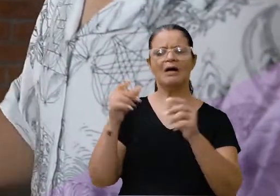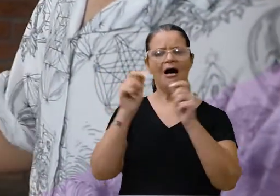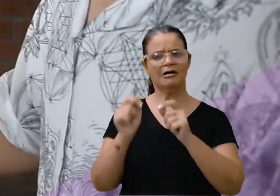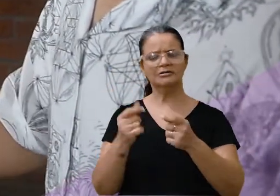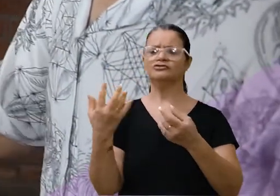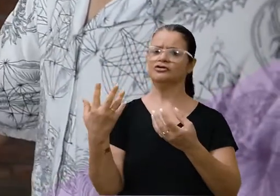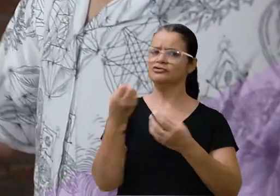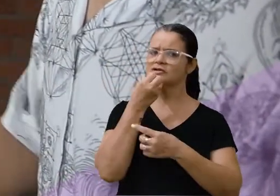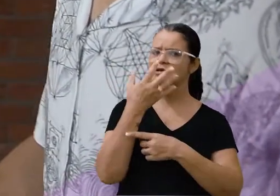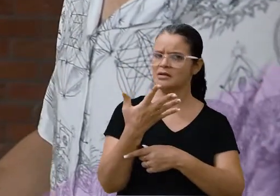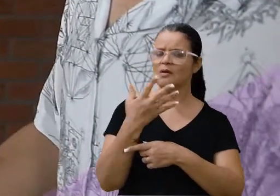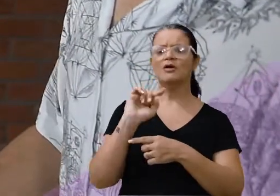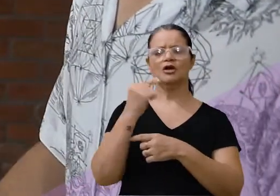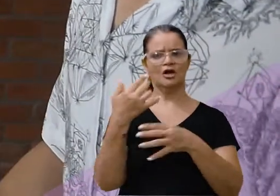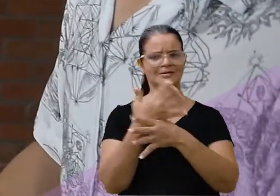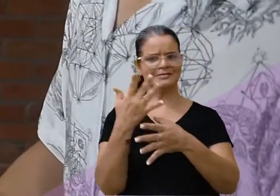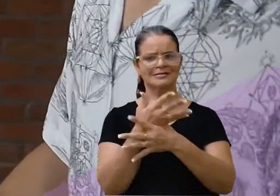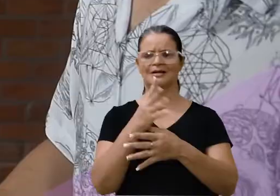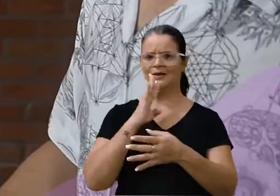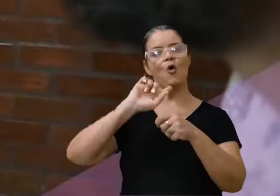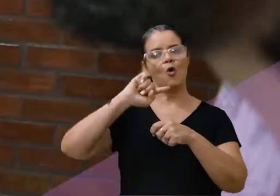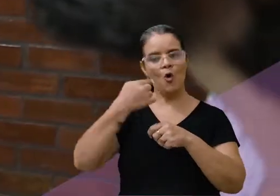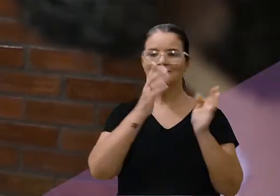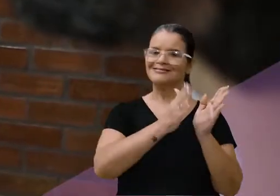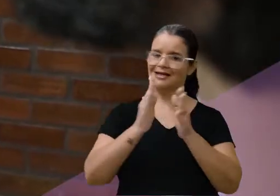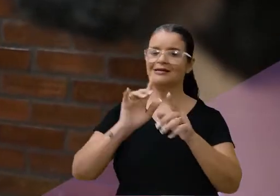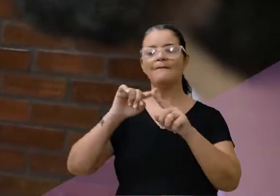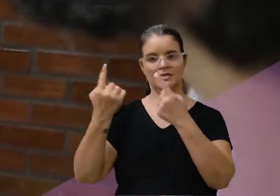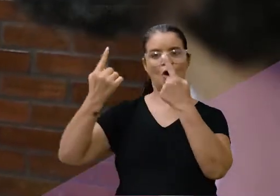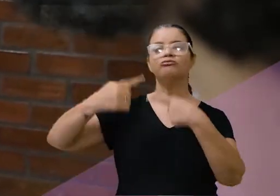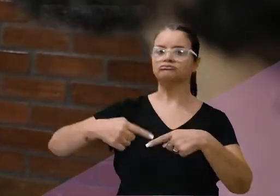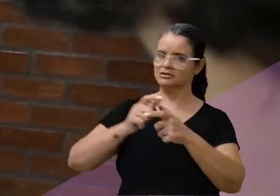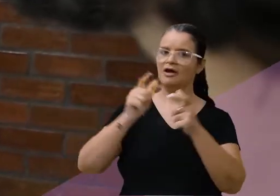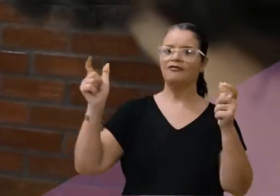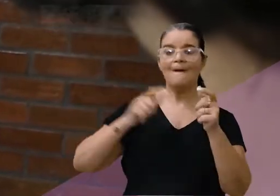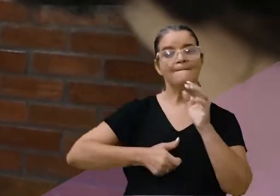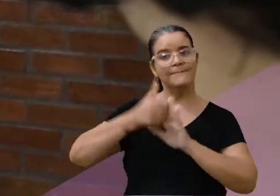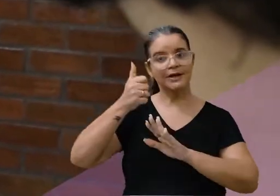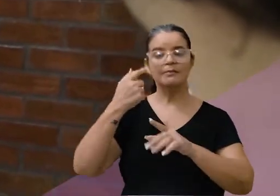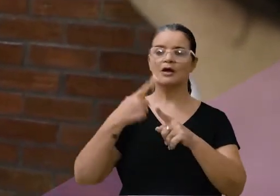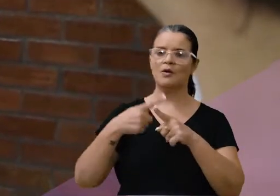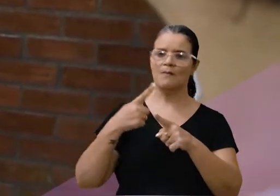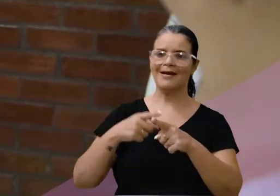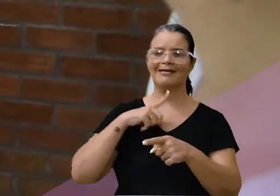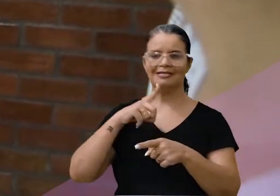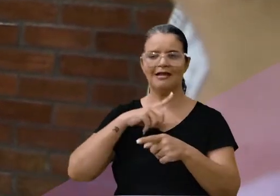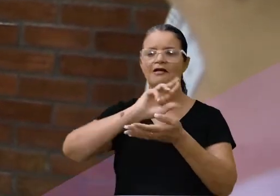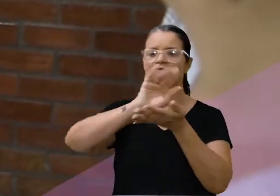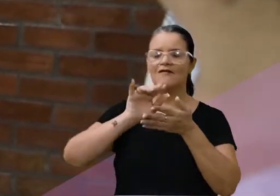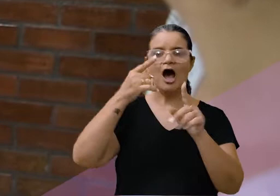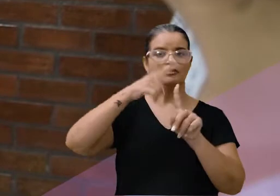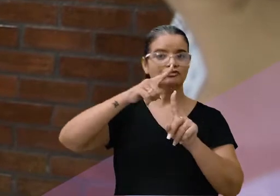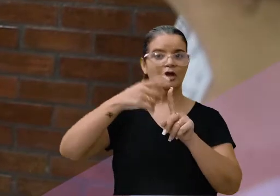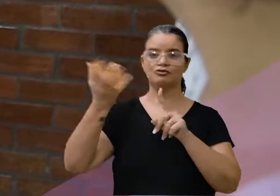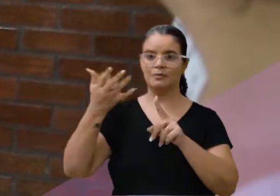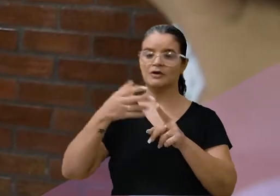tão conceituadas na nossa cidade, no nosso estado? Mas é um grande desafio. Primeiro porque existem vários tipos